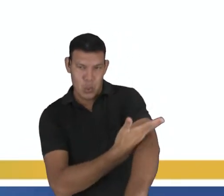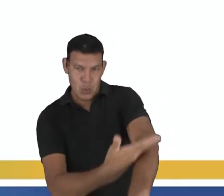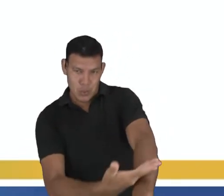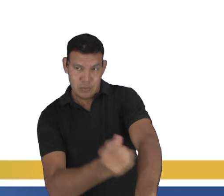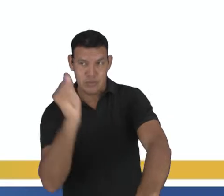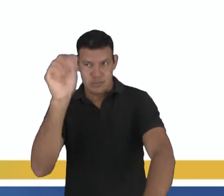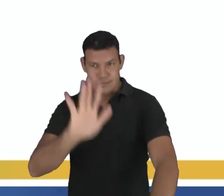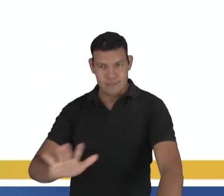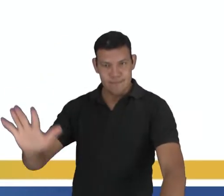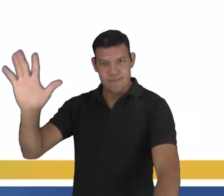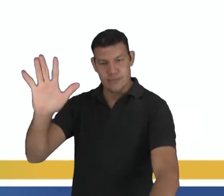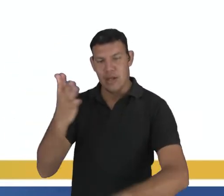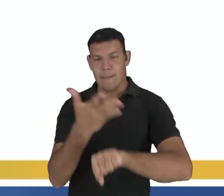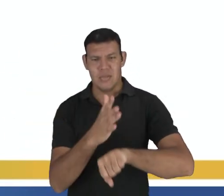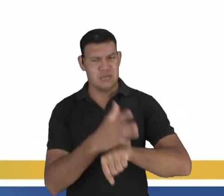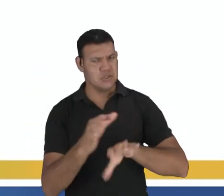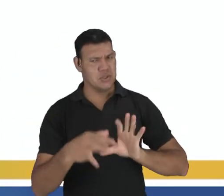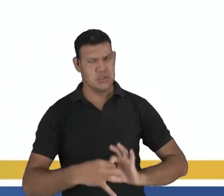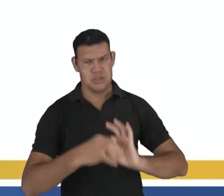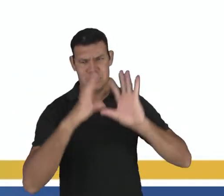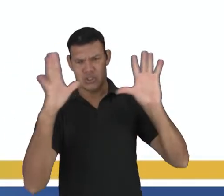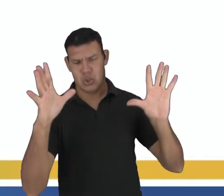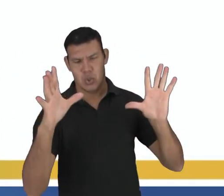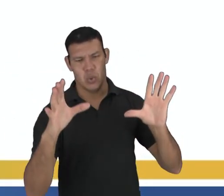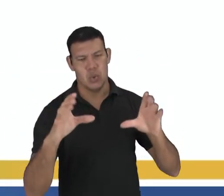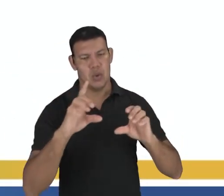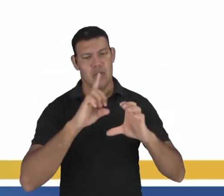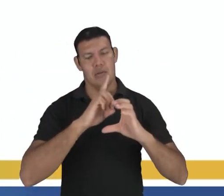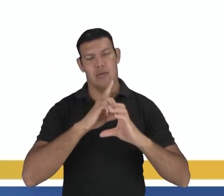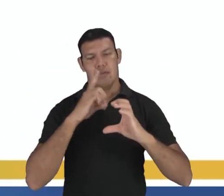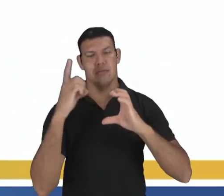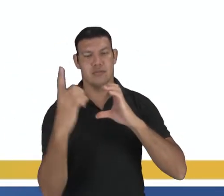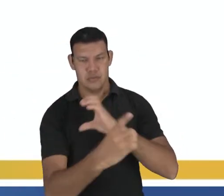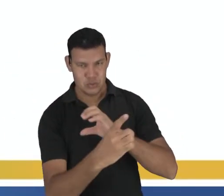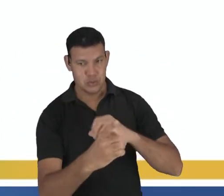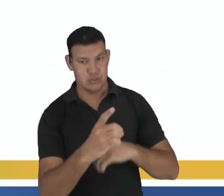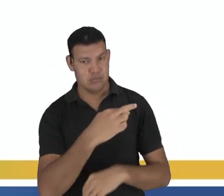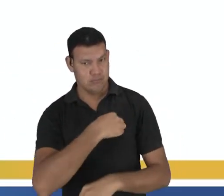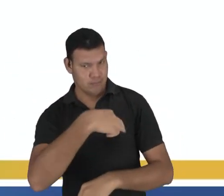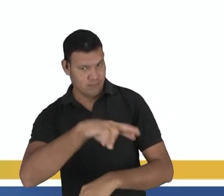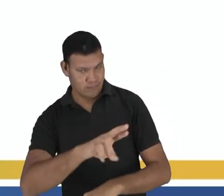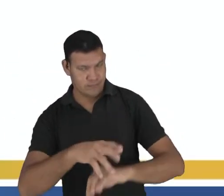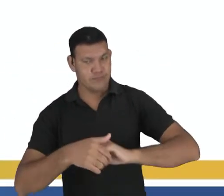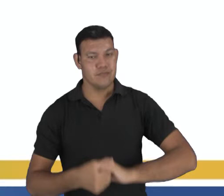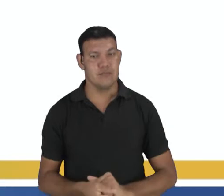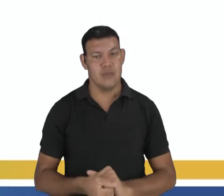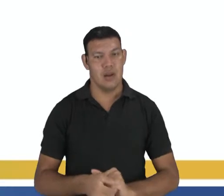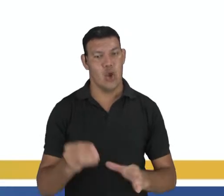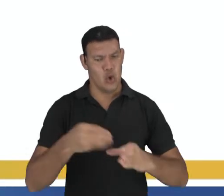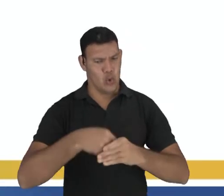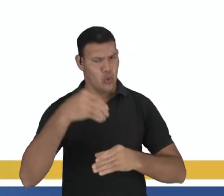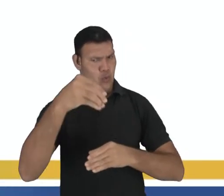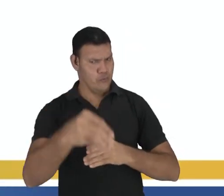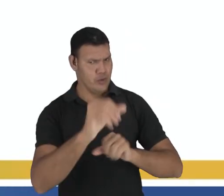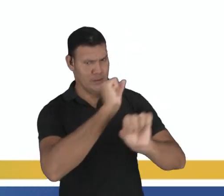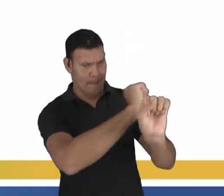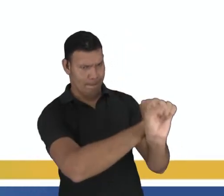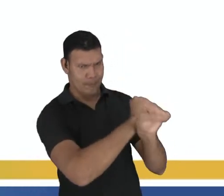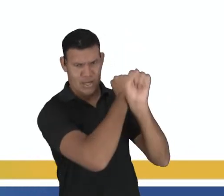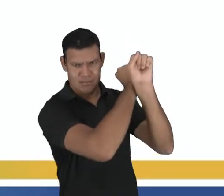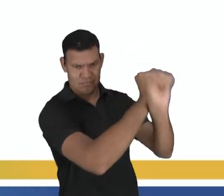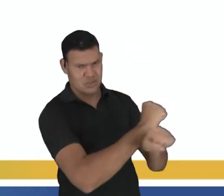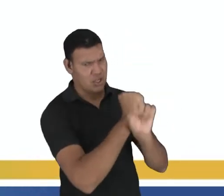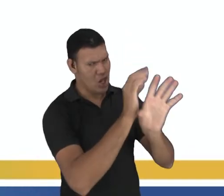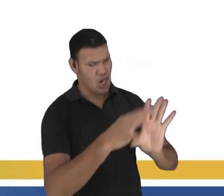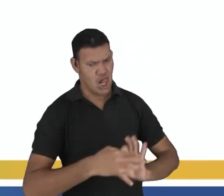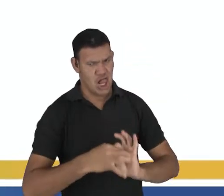culturais africanos e praticar livremente seus cultos religiosos. Isso dentro dos quilombos, certo? Porque fora, na condição de escravizado, eles